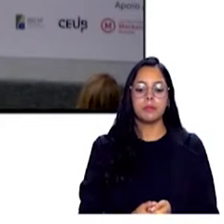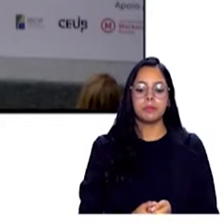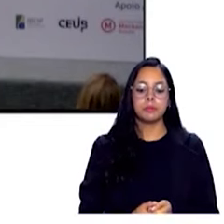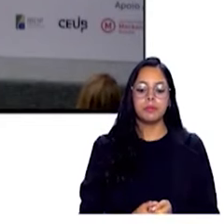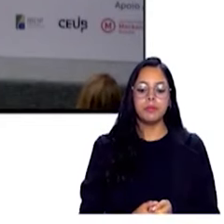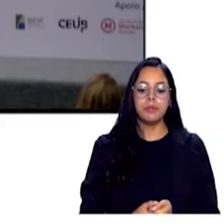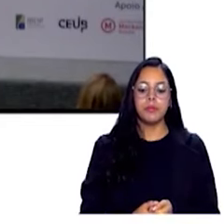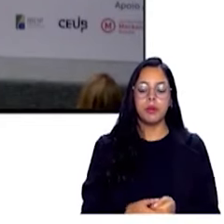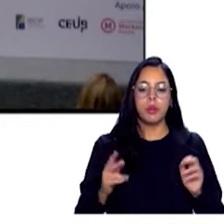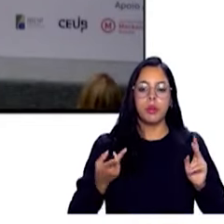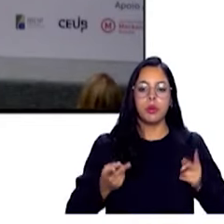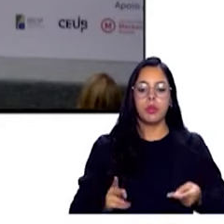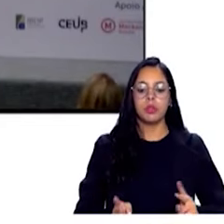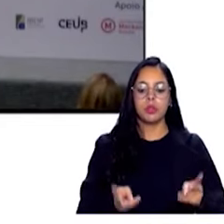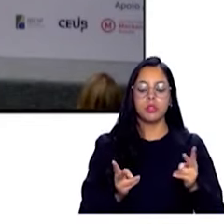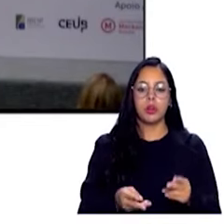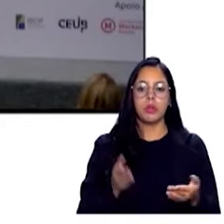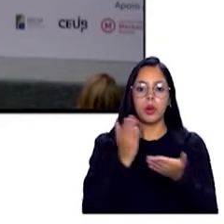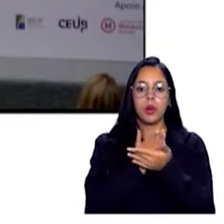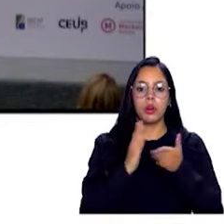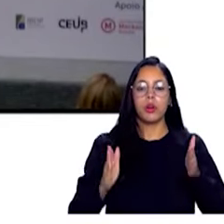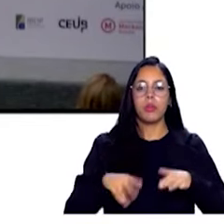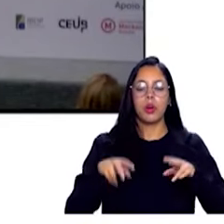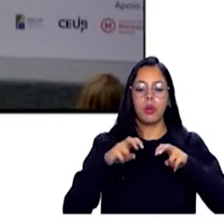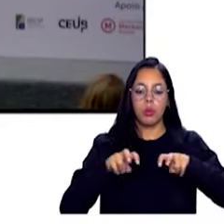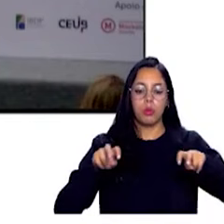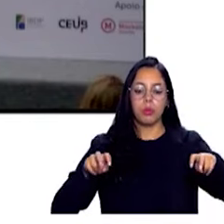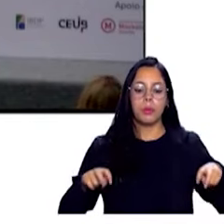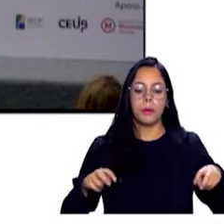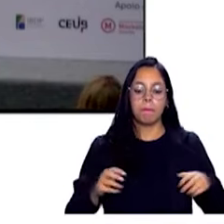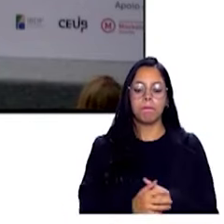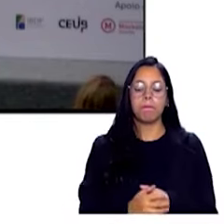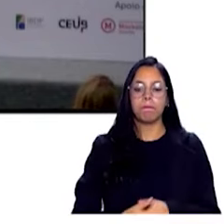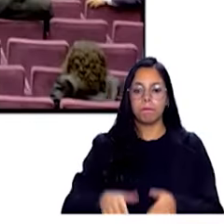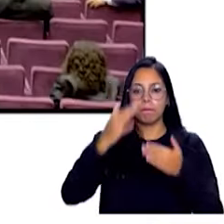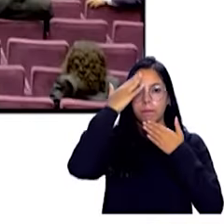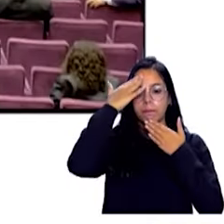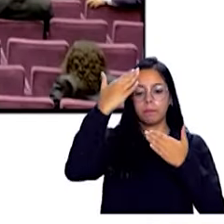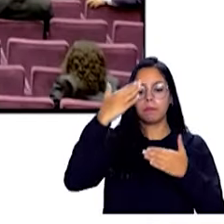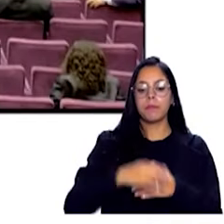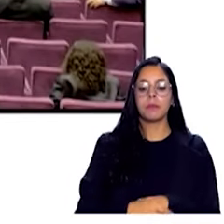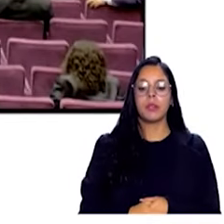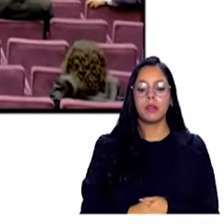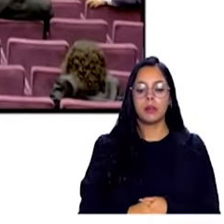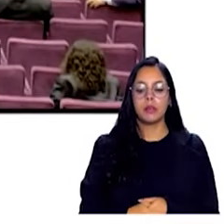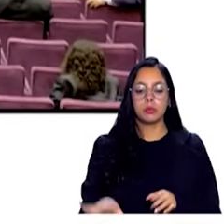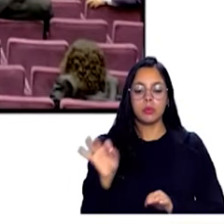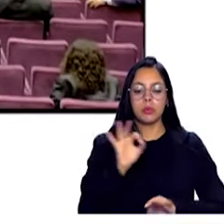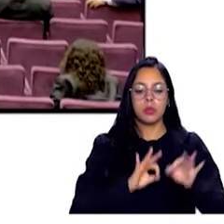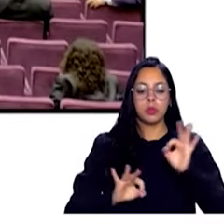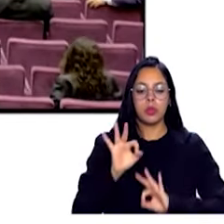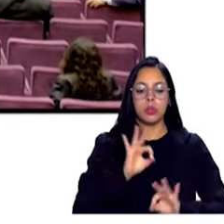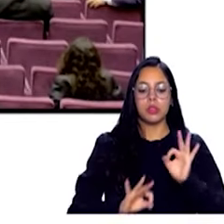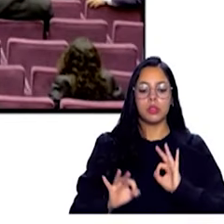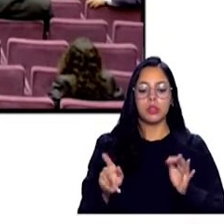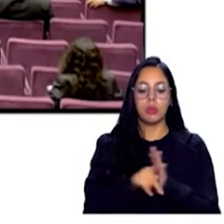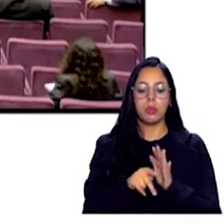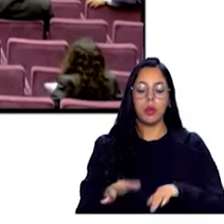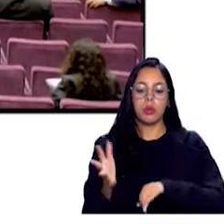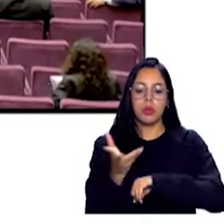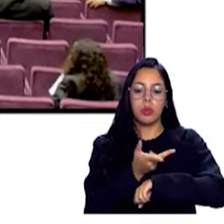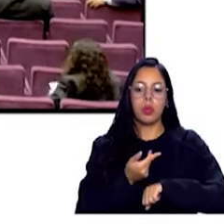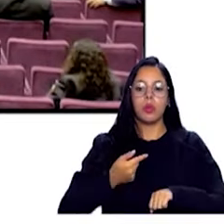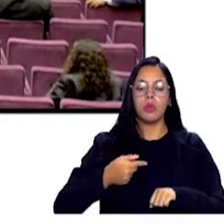prosseguimento ao tem do nosso painel Muito obrigado a organização do evento agradece as palavras dos